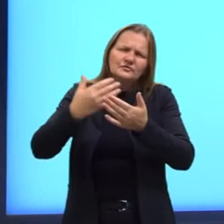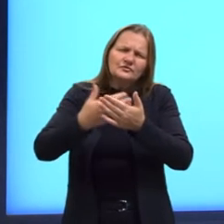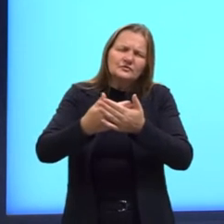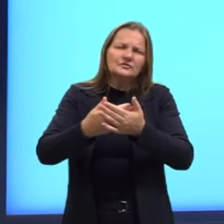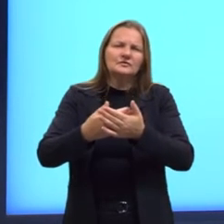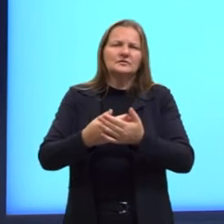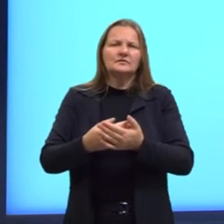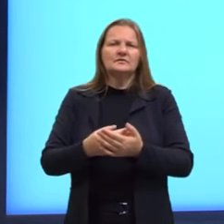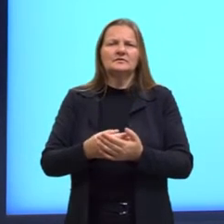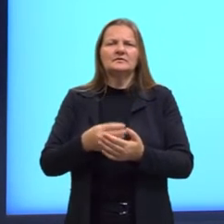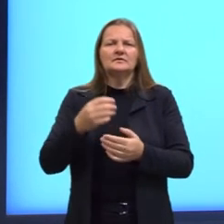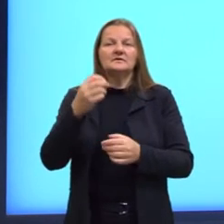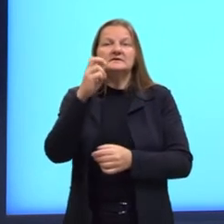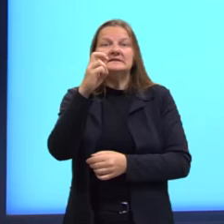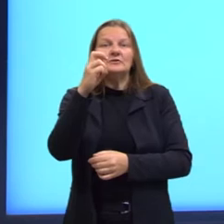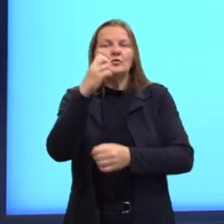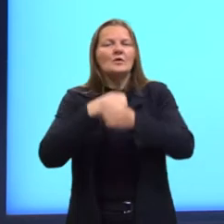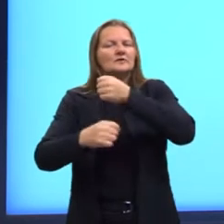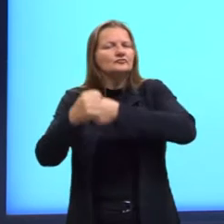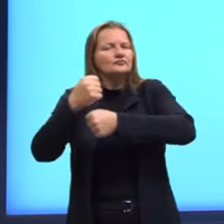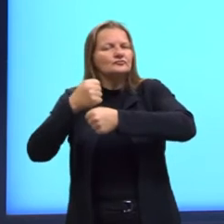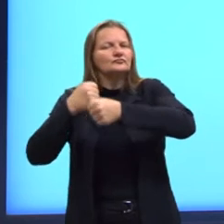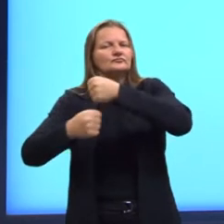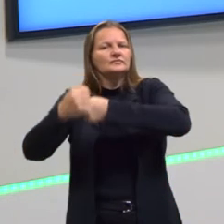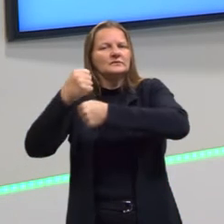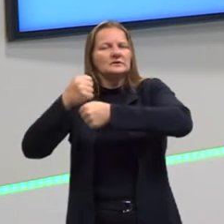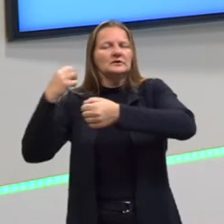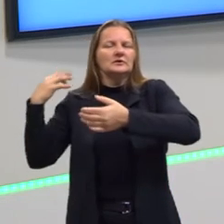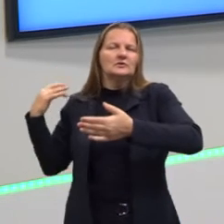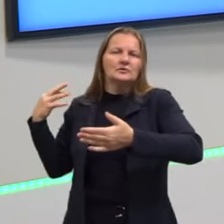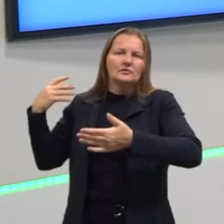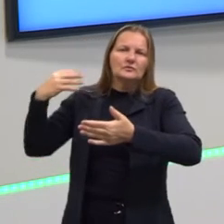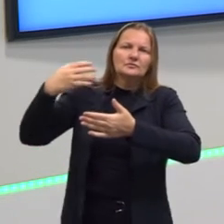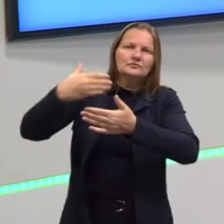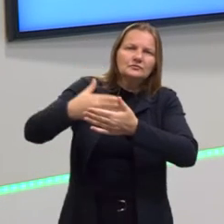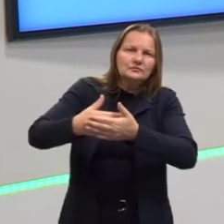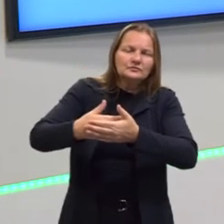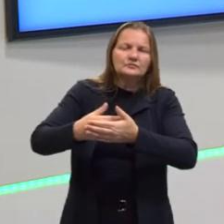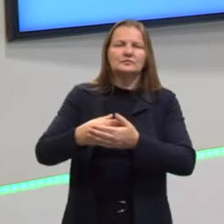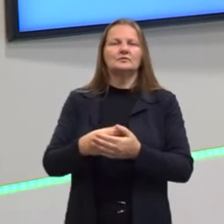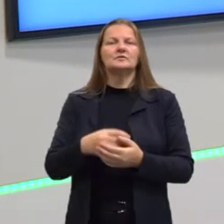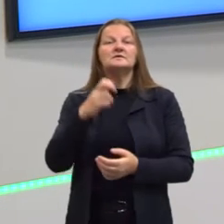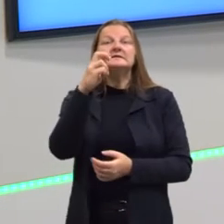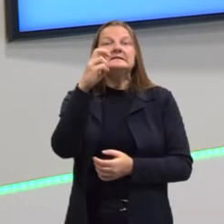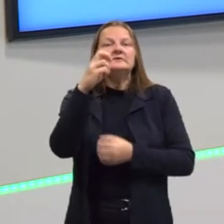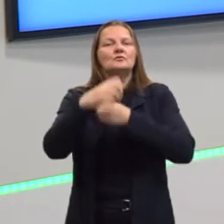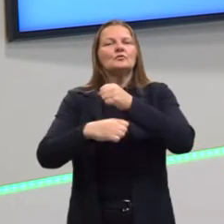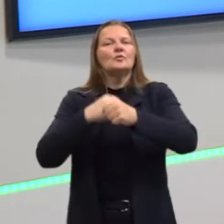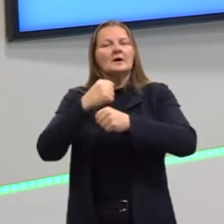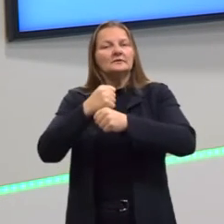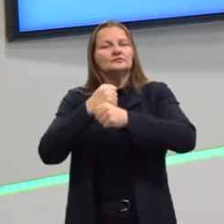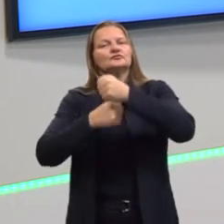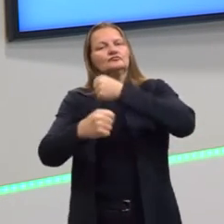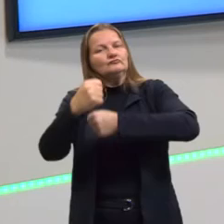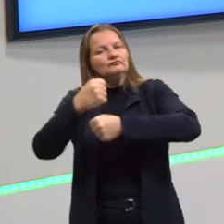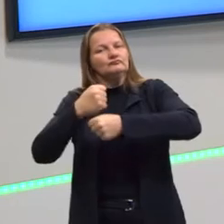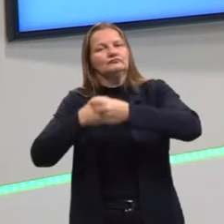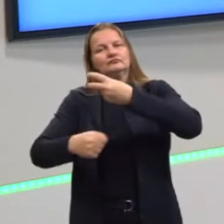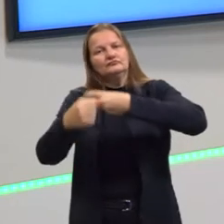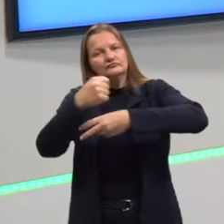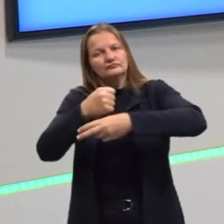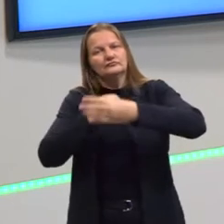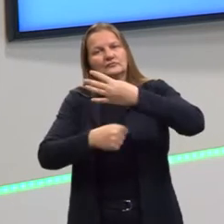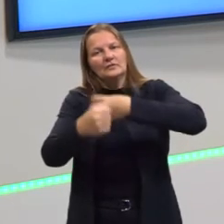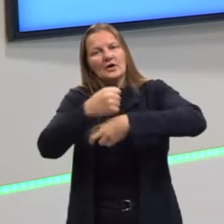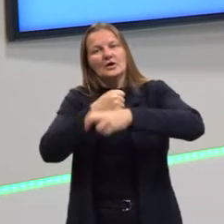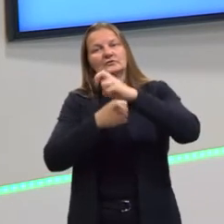inglês por cinco anos esse por é a quantidade de tempo que eu venho realizando aquela